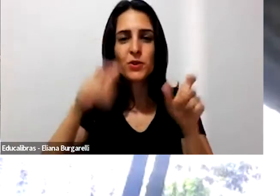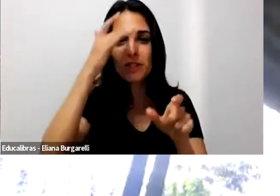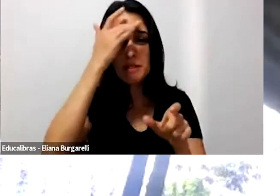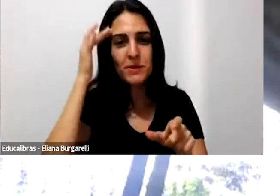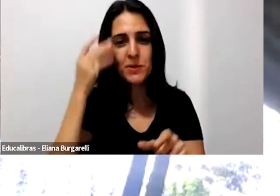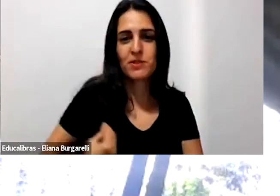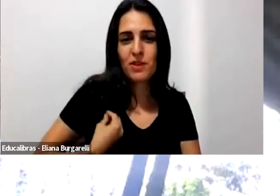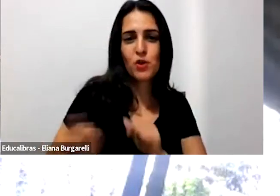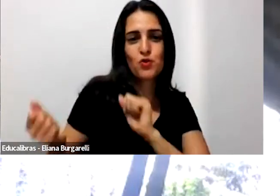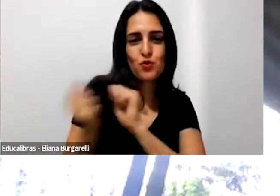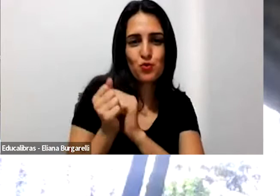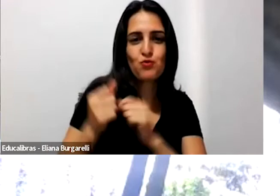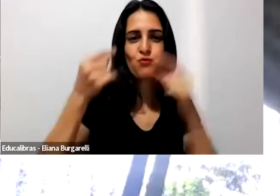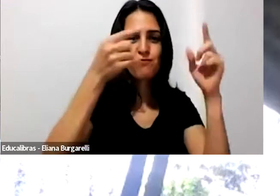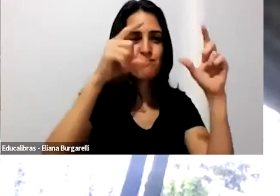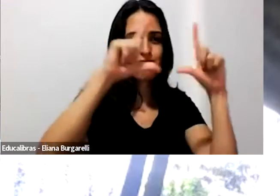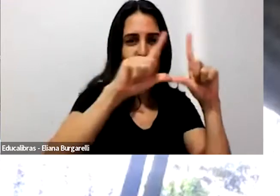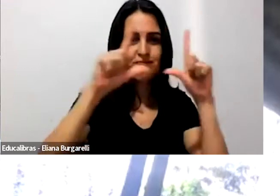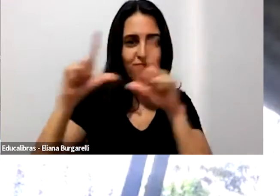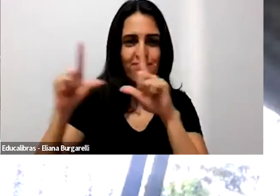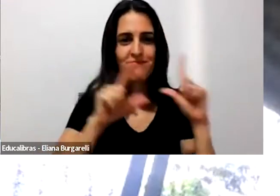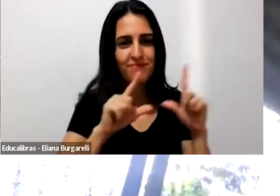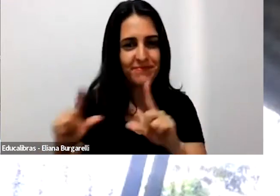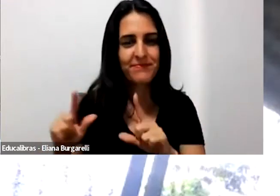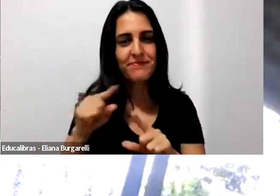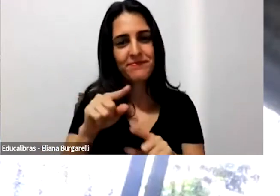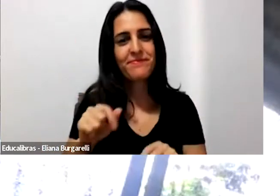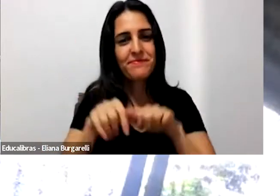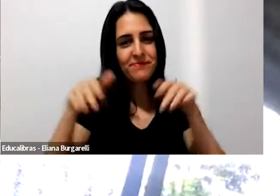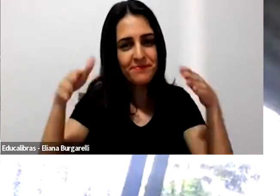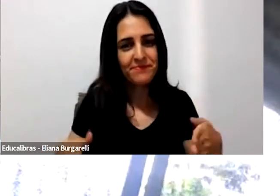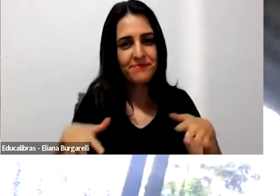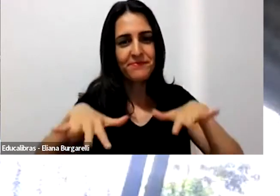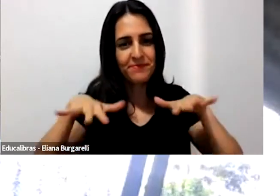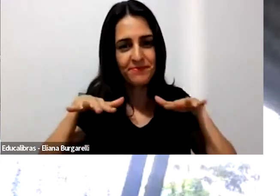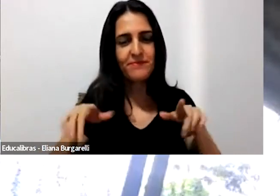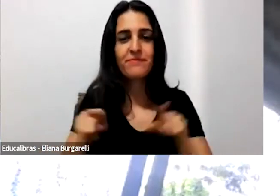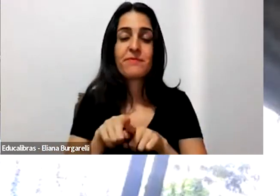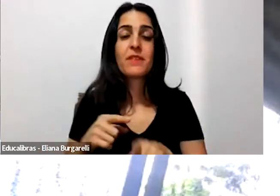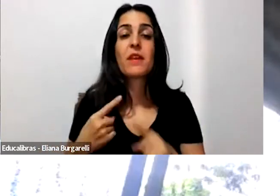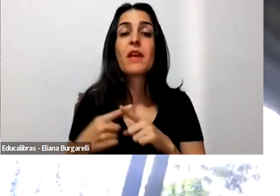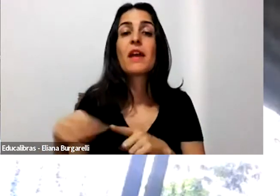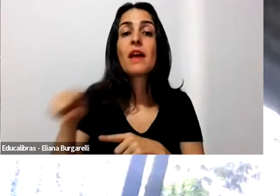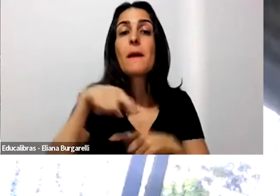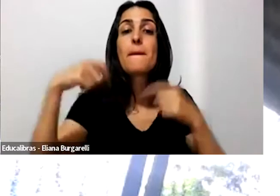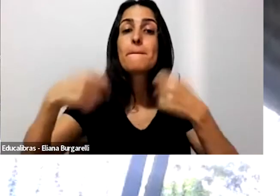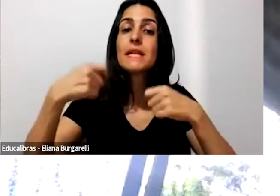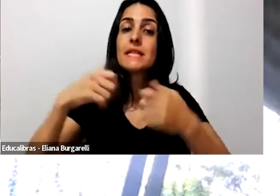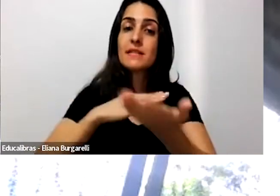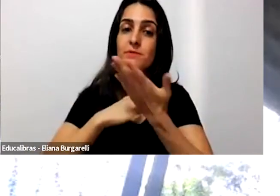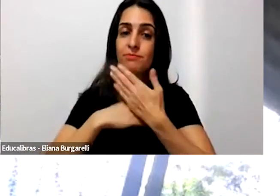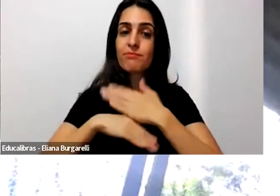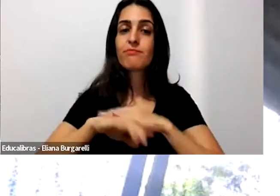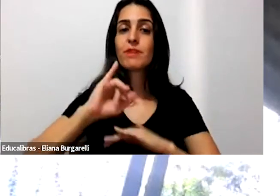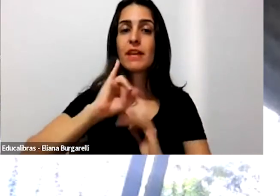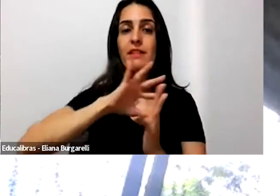a internet não está muito boa, e espero que vocês consigam me ouvir. E fico muito feliz de estar nesse painel, dividindo esse painel